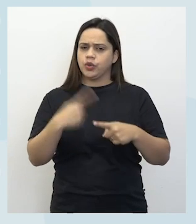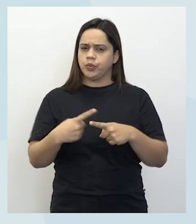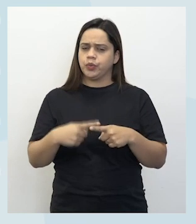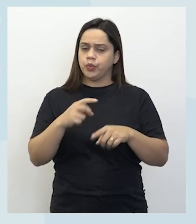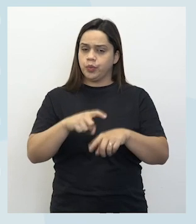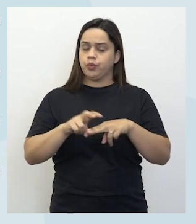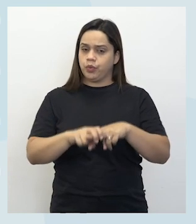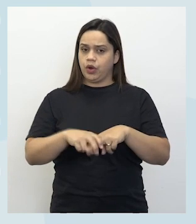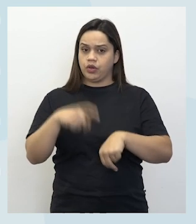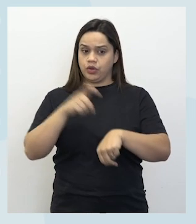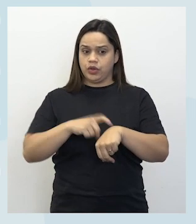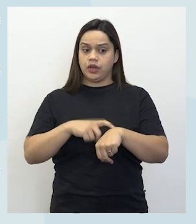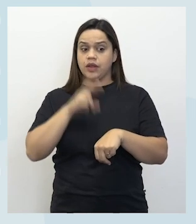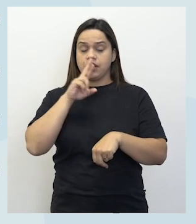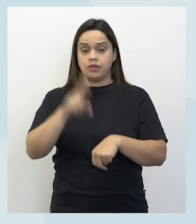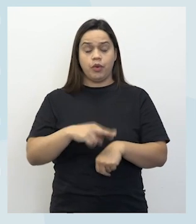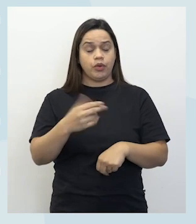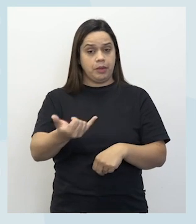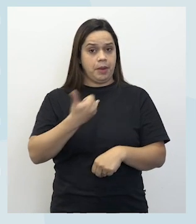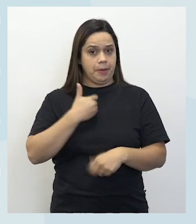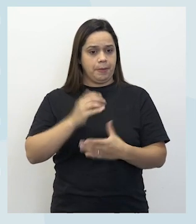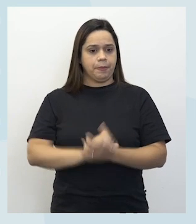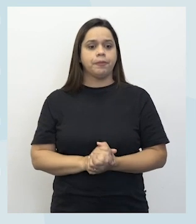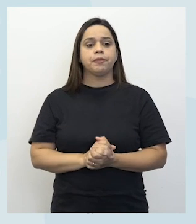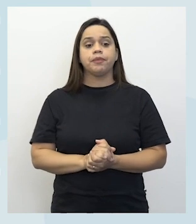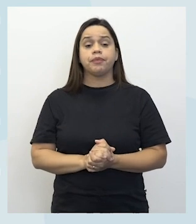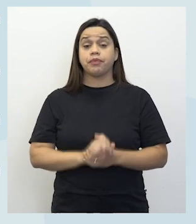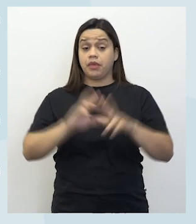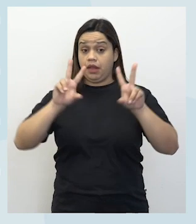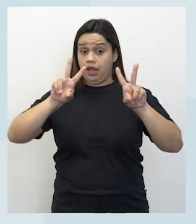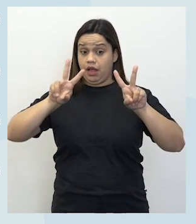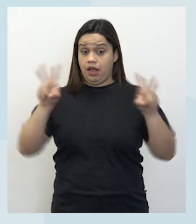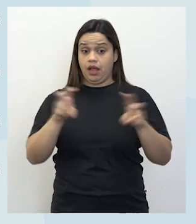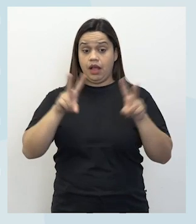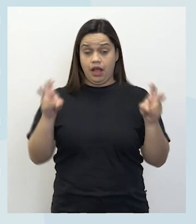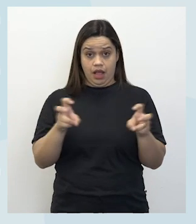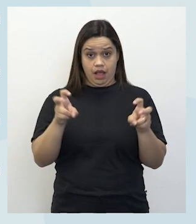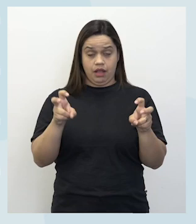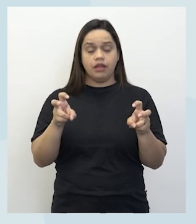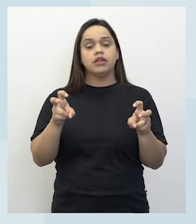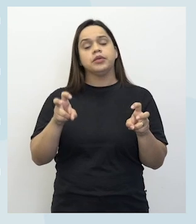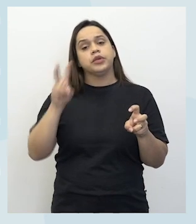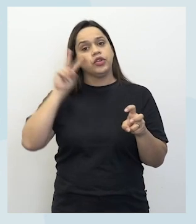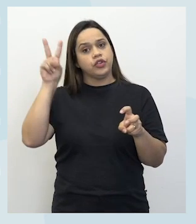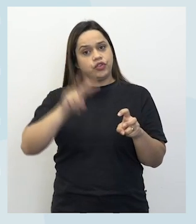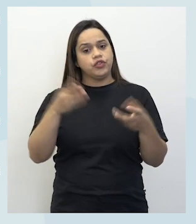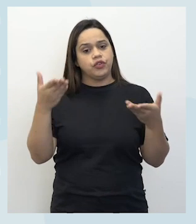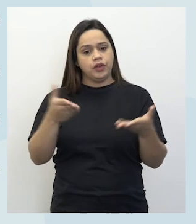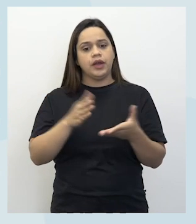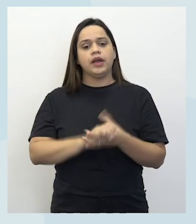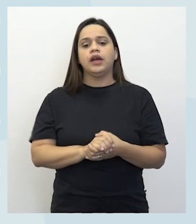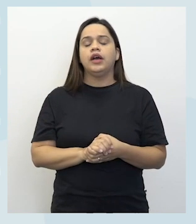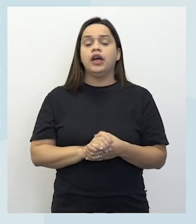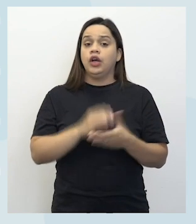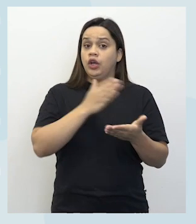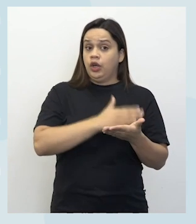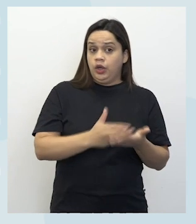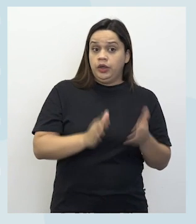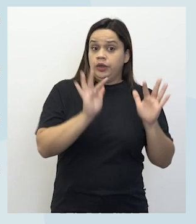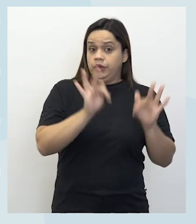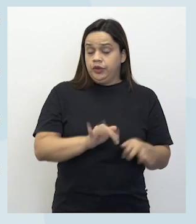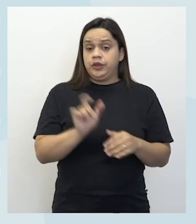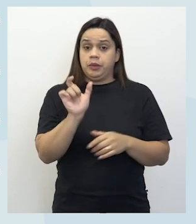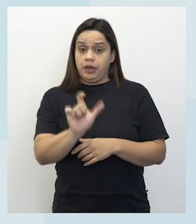aberto. Responda aí pra Pro. As aspas, que são esses 2 tracinhos que nós colocamos assim no começo e no fim da palavra ou